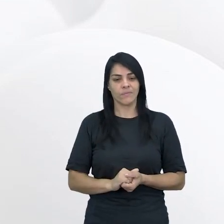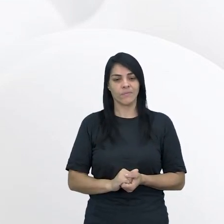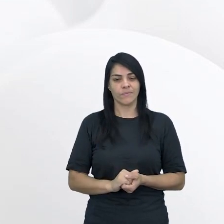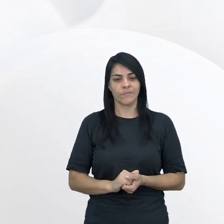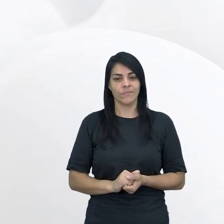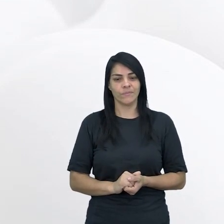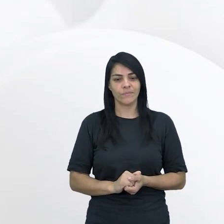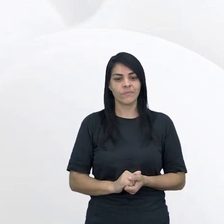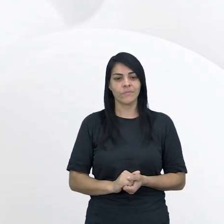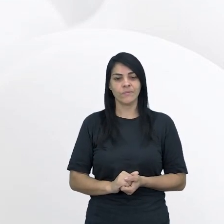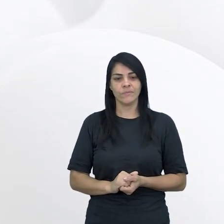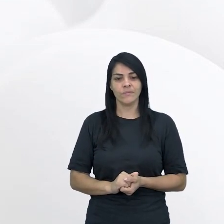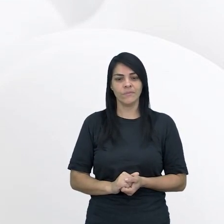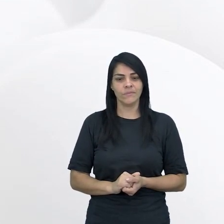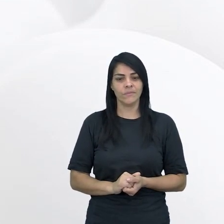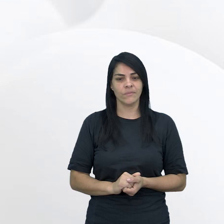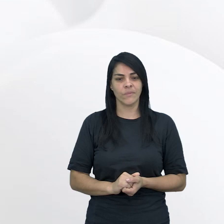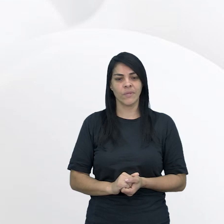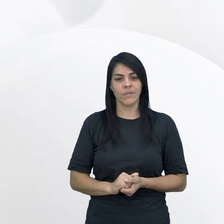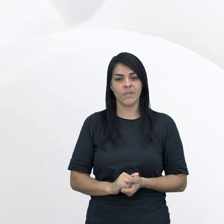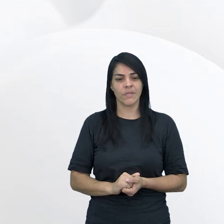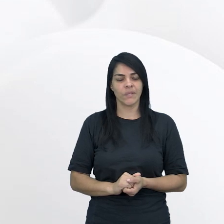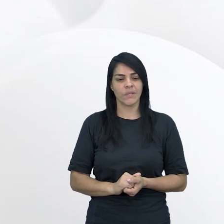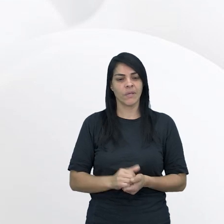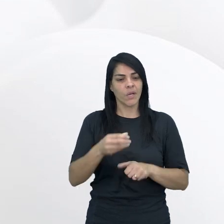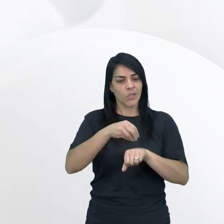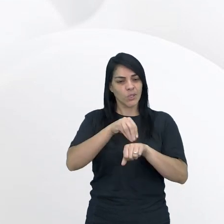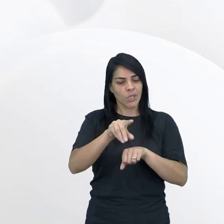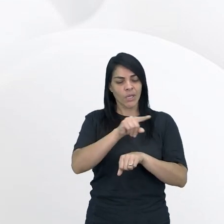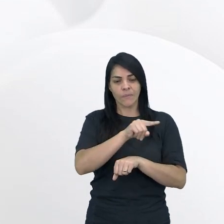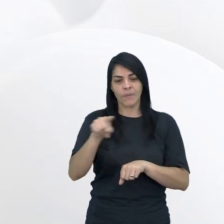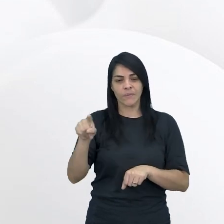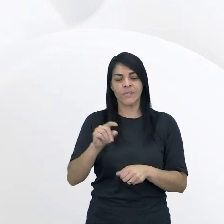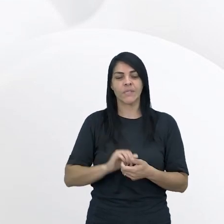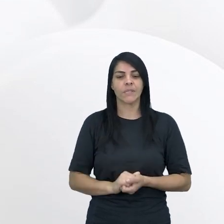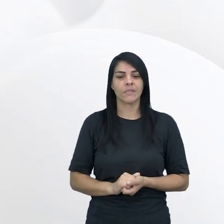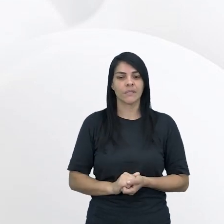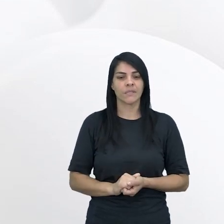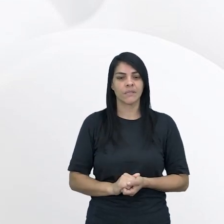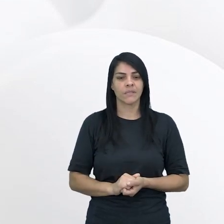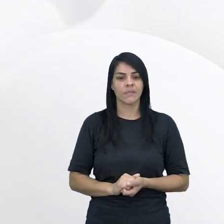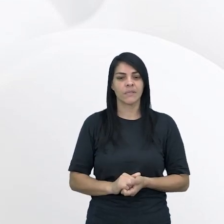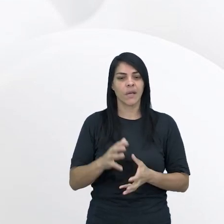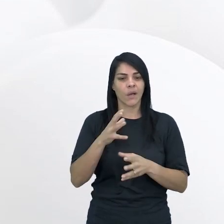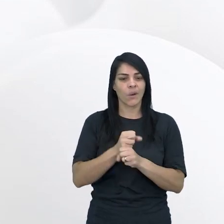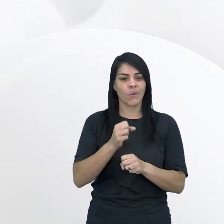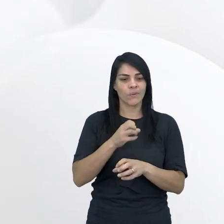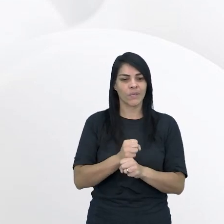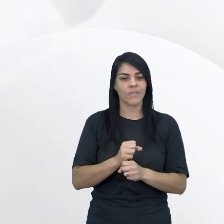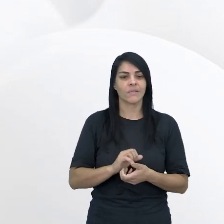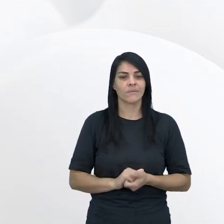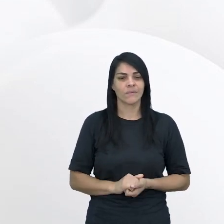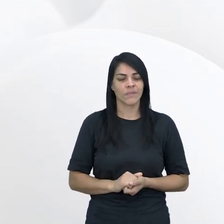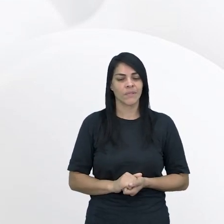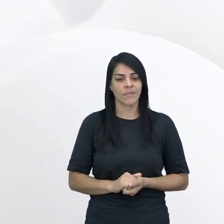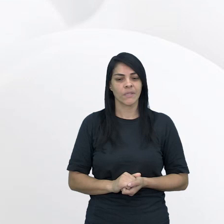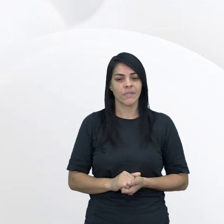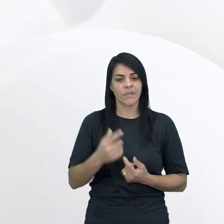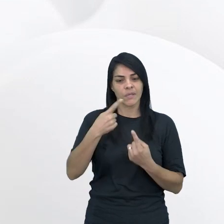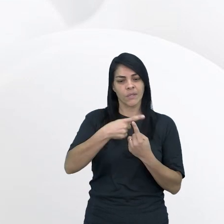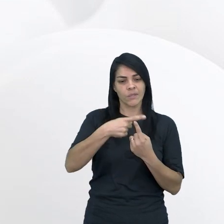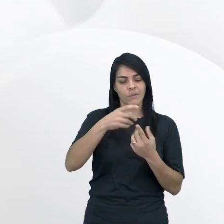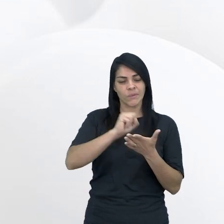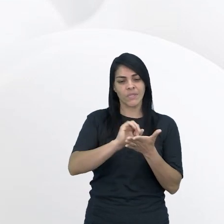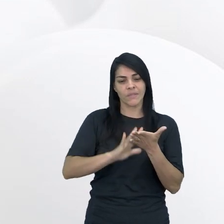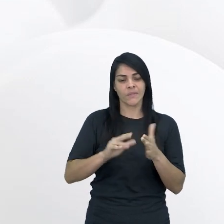por favor. Mais outra sugestão? Contas Agora sim, esse é o tipo de